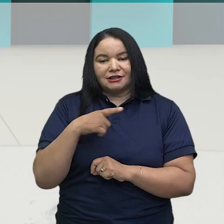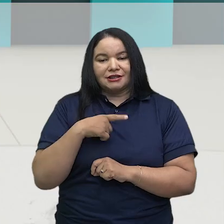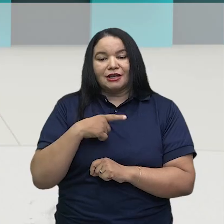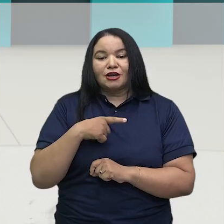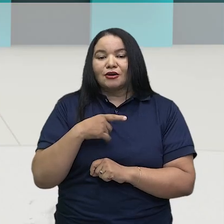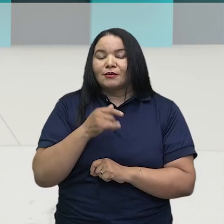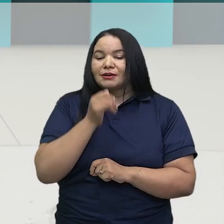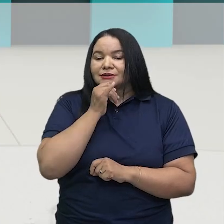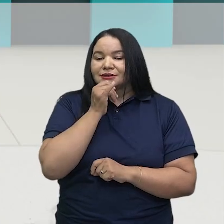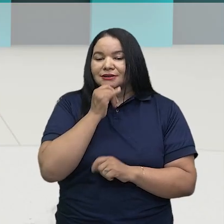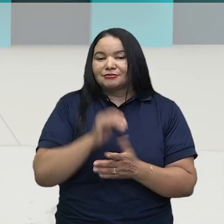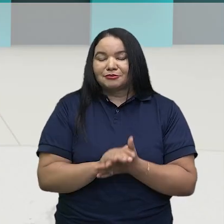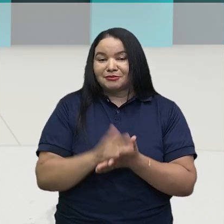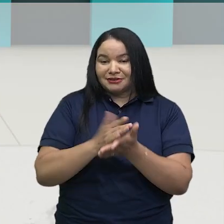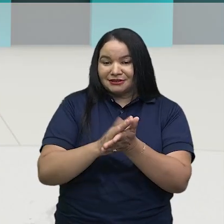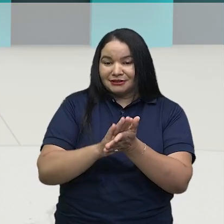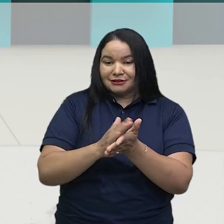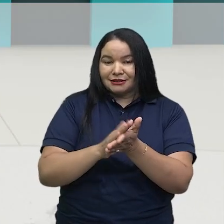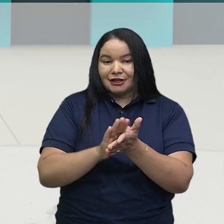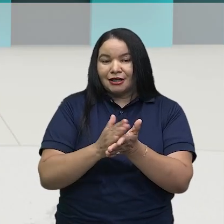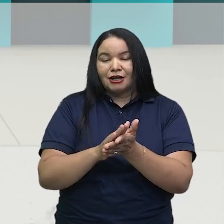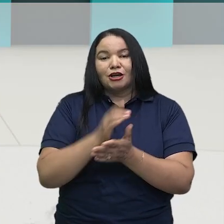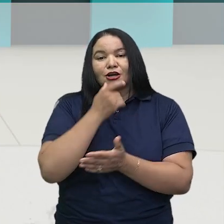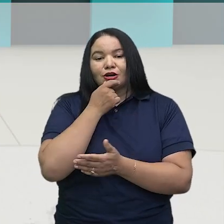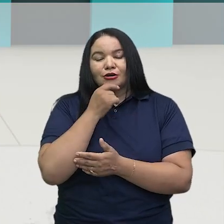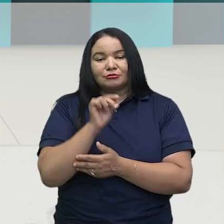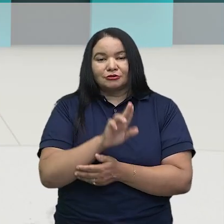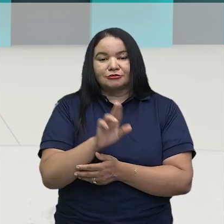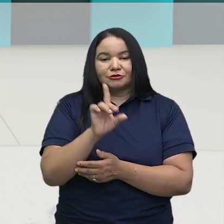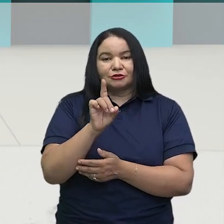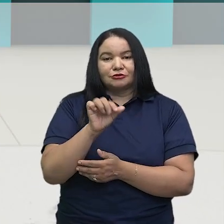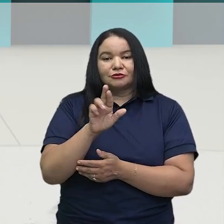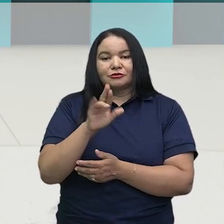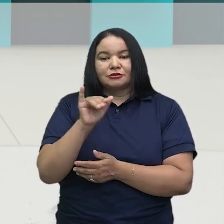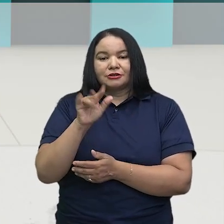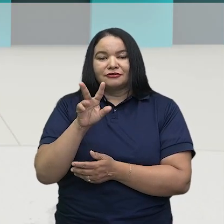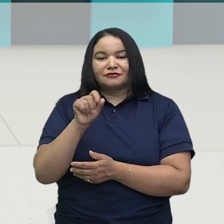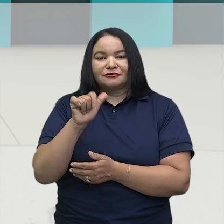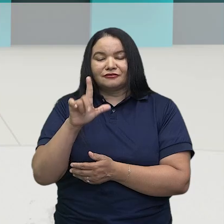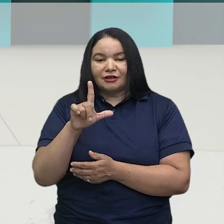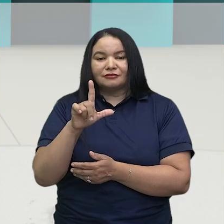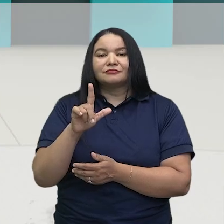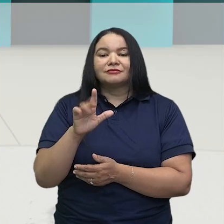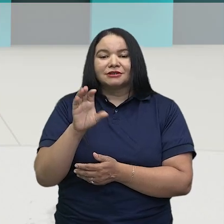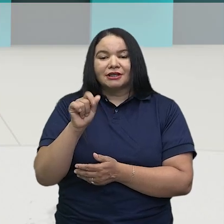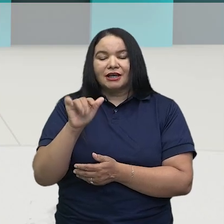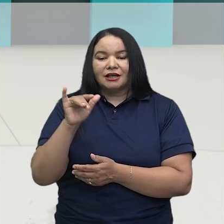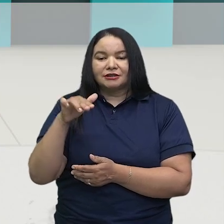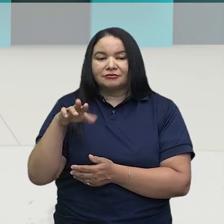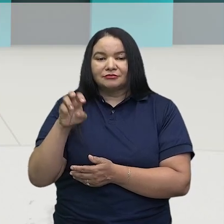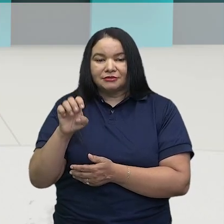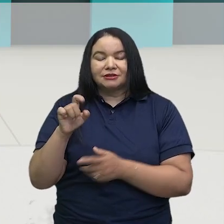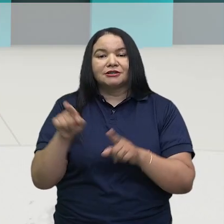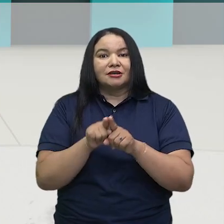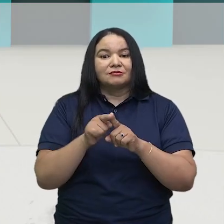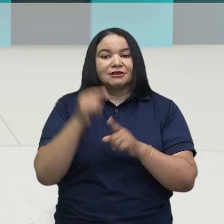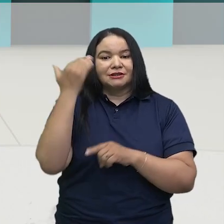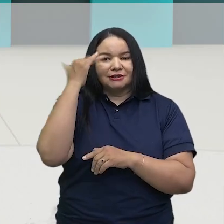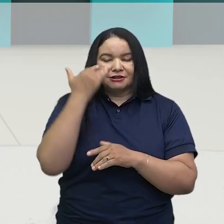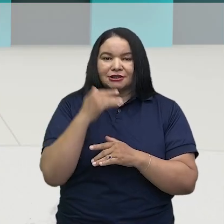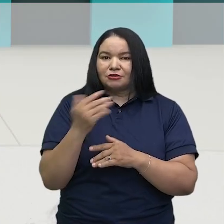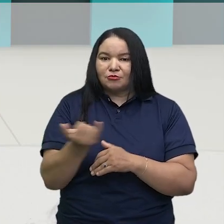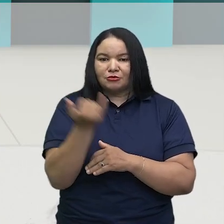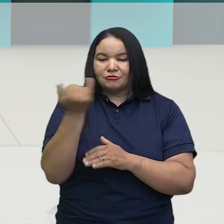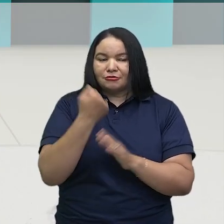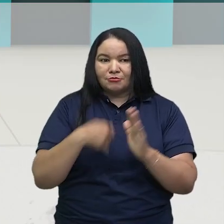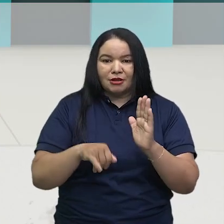nosso grande exemplo, o samba. E Dorival Caymmi também é uma referência. Então, é entender a importância